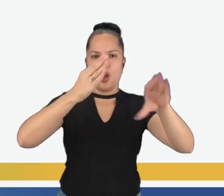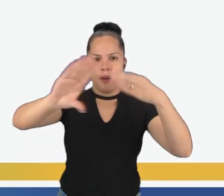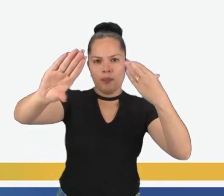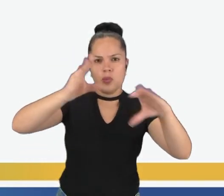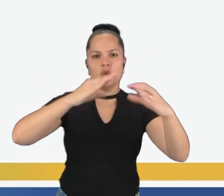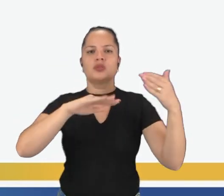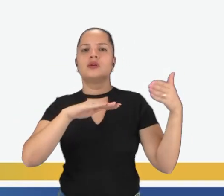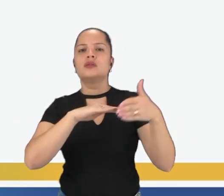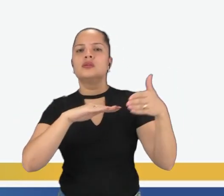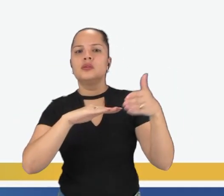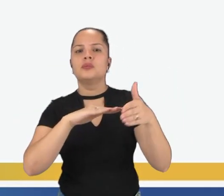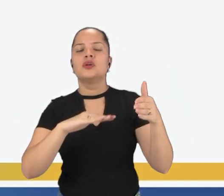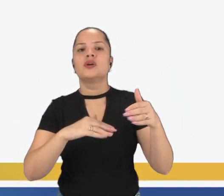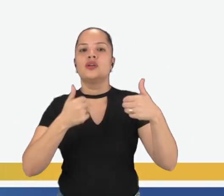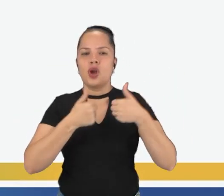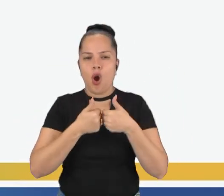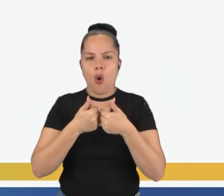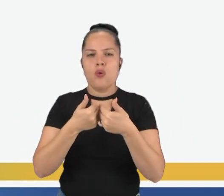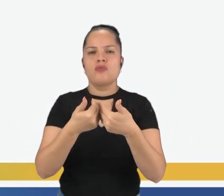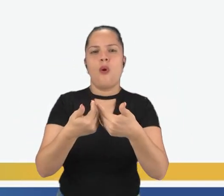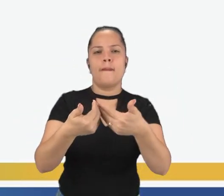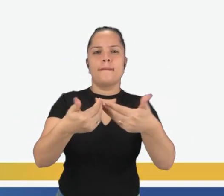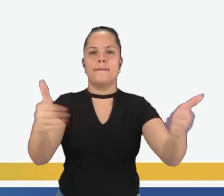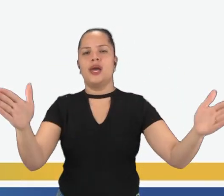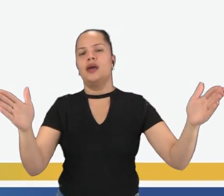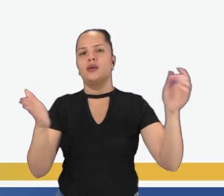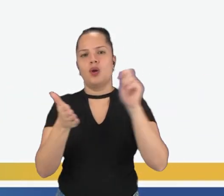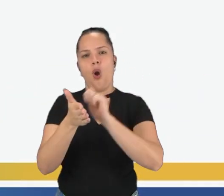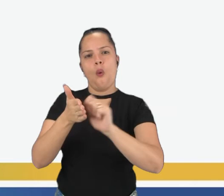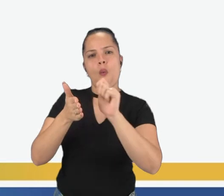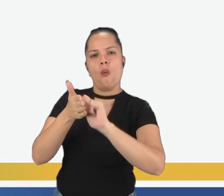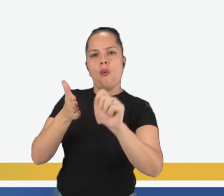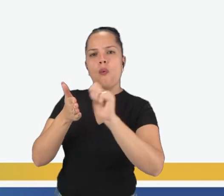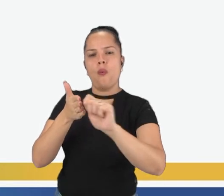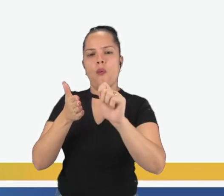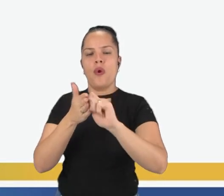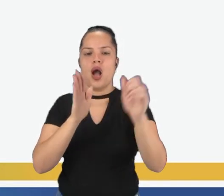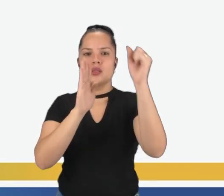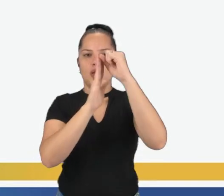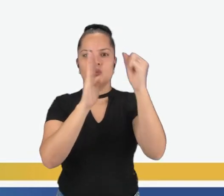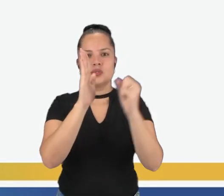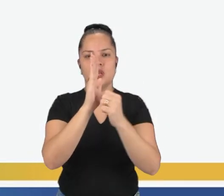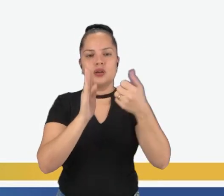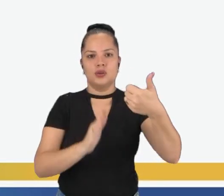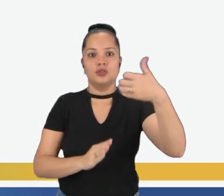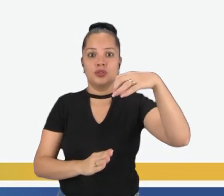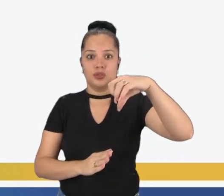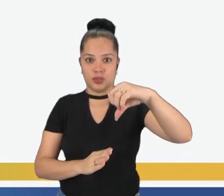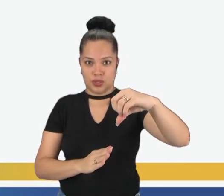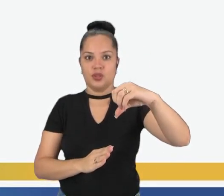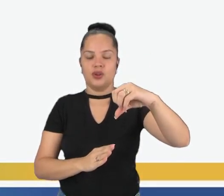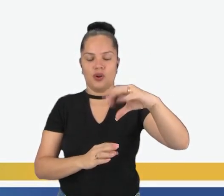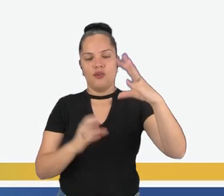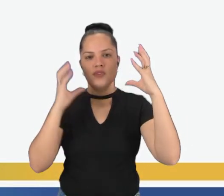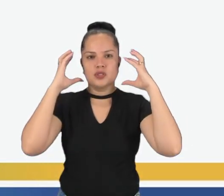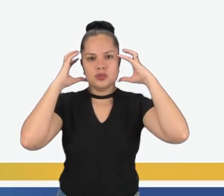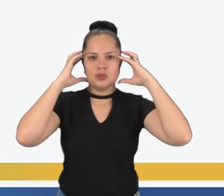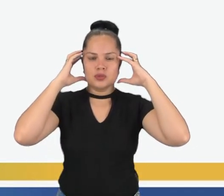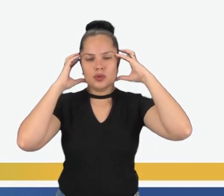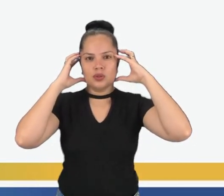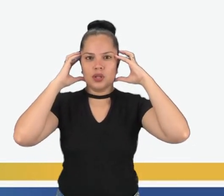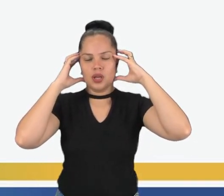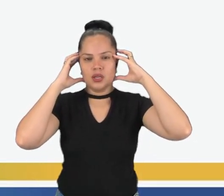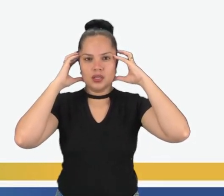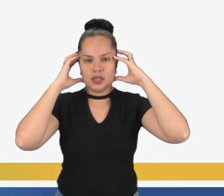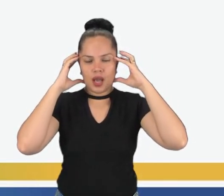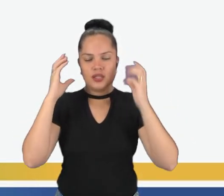contemporânea, gente, é romper com as composições realizadas até o século XIX, sonoridades feitas a partir